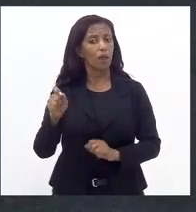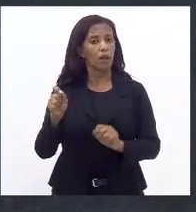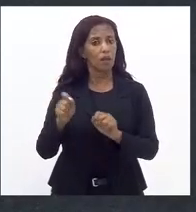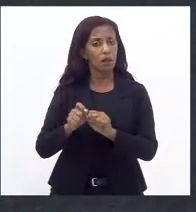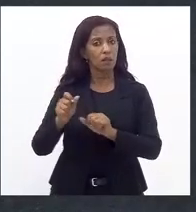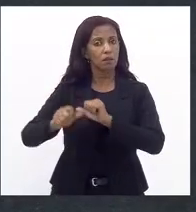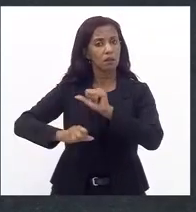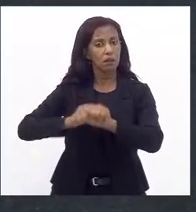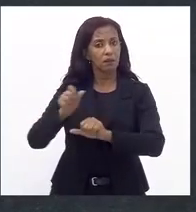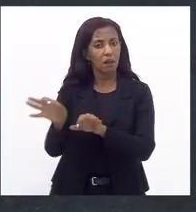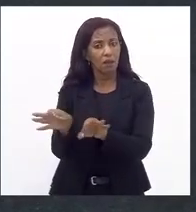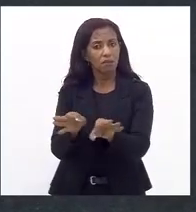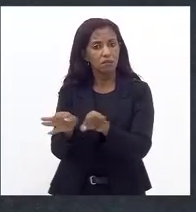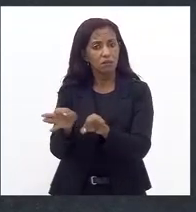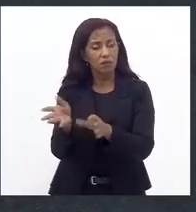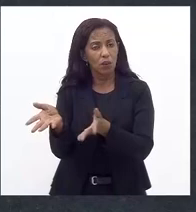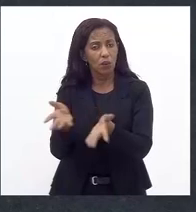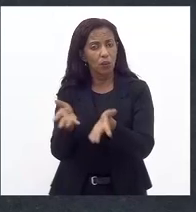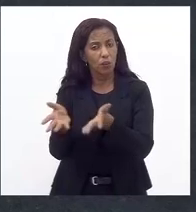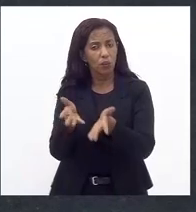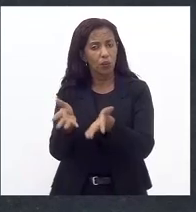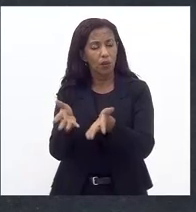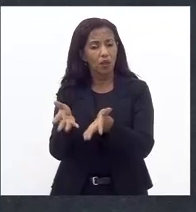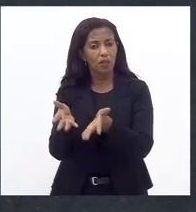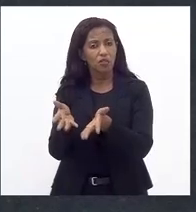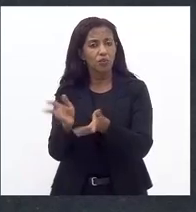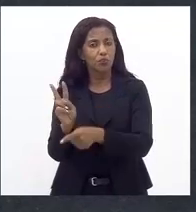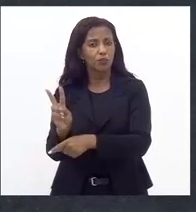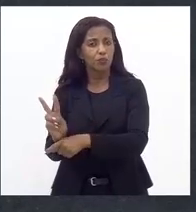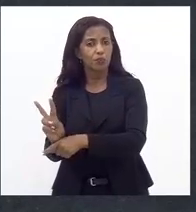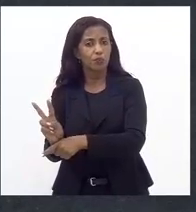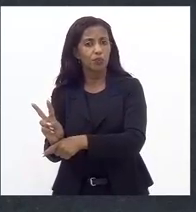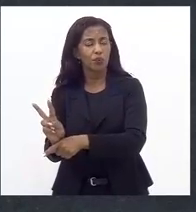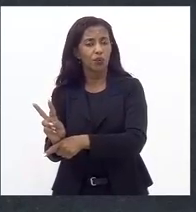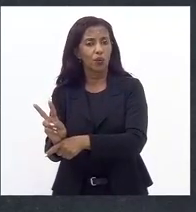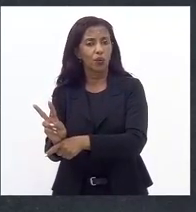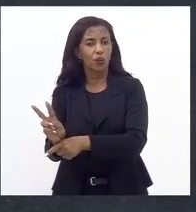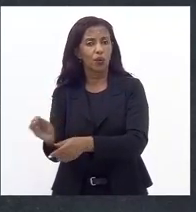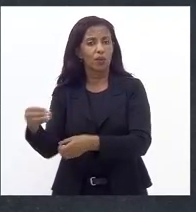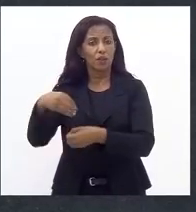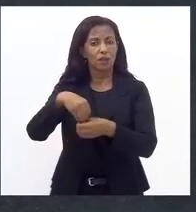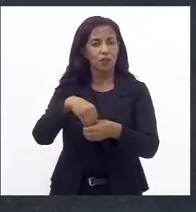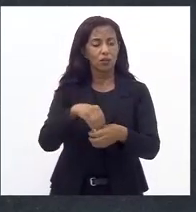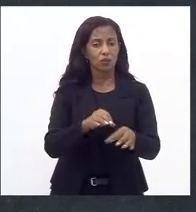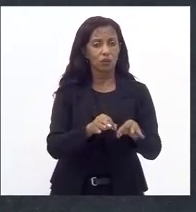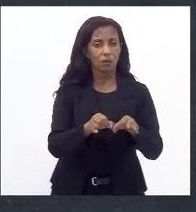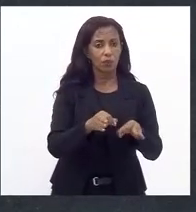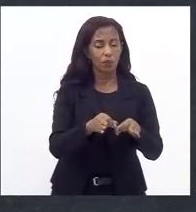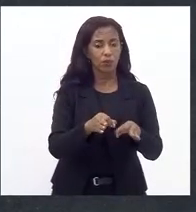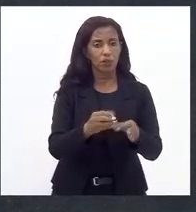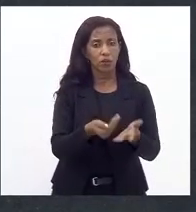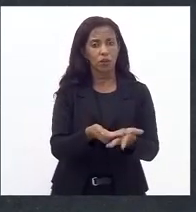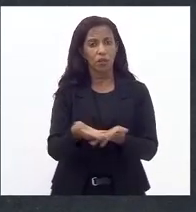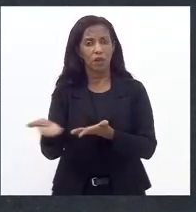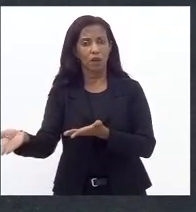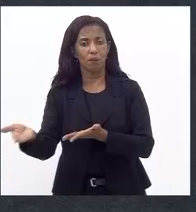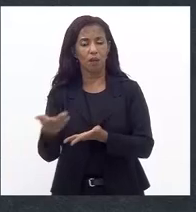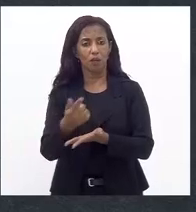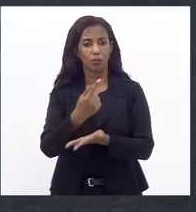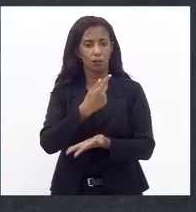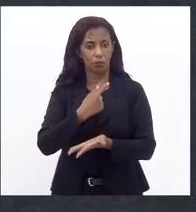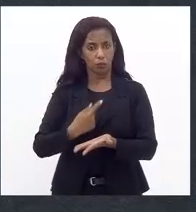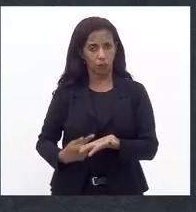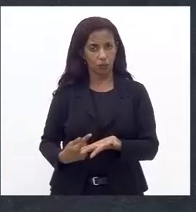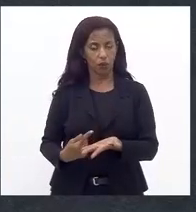que dá as possibilidades de ressalvar desde contido no plano encaminhado pelo